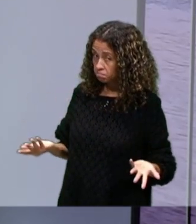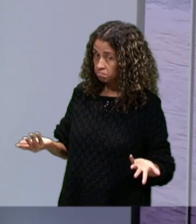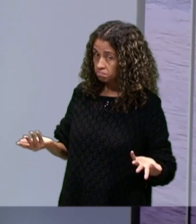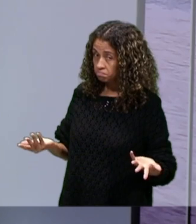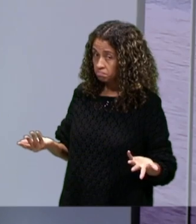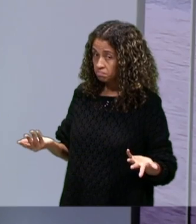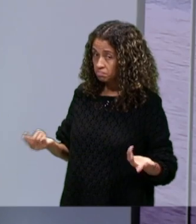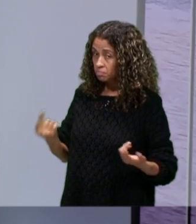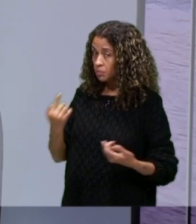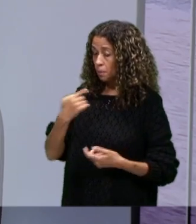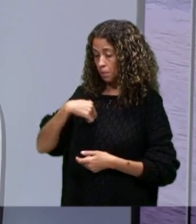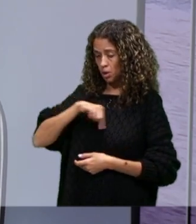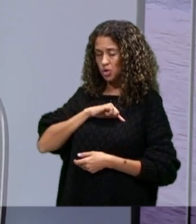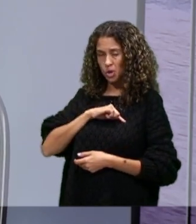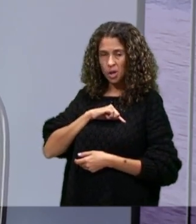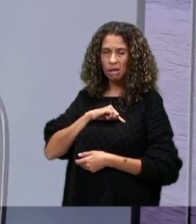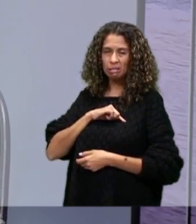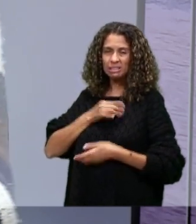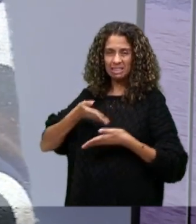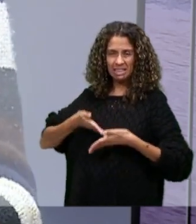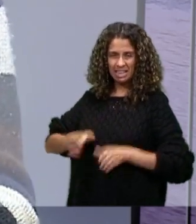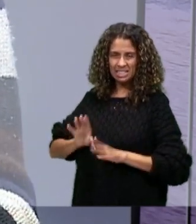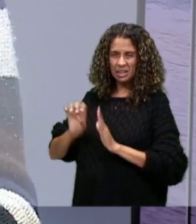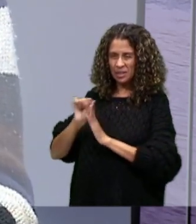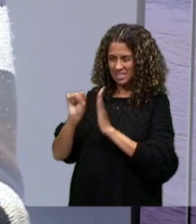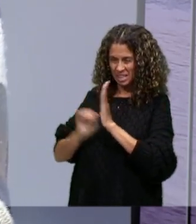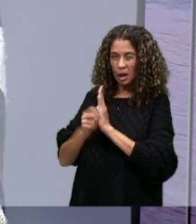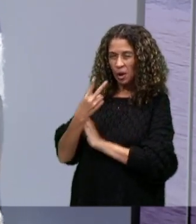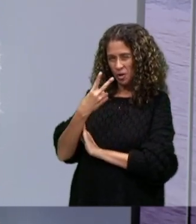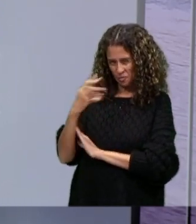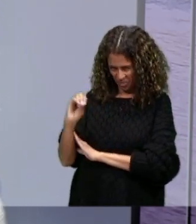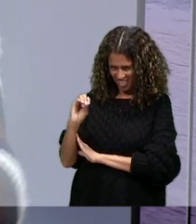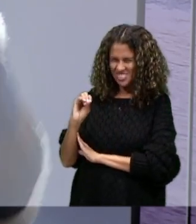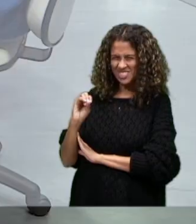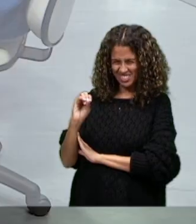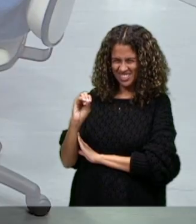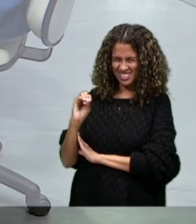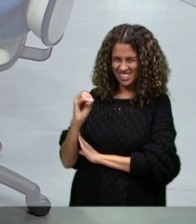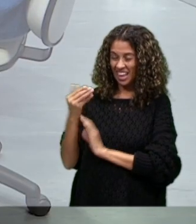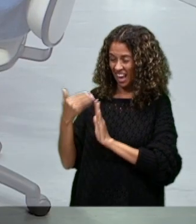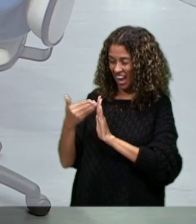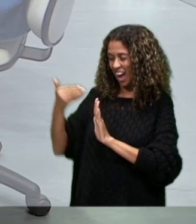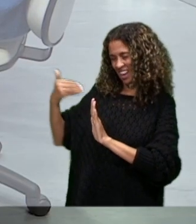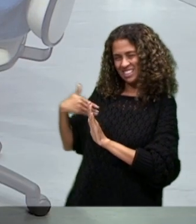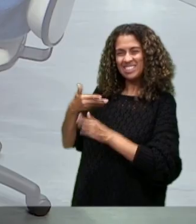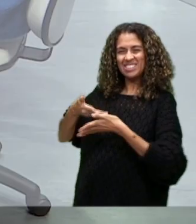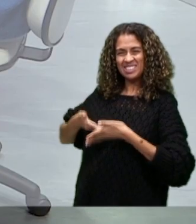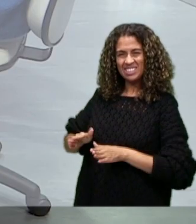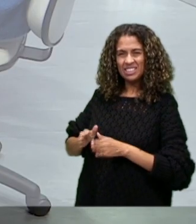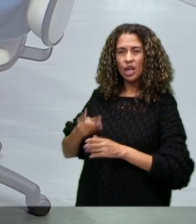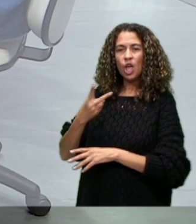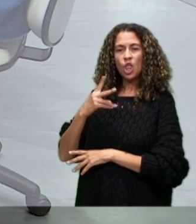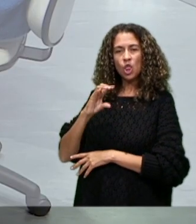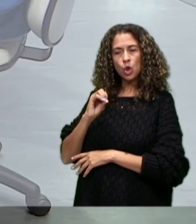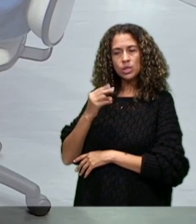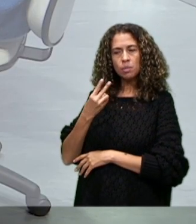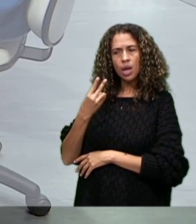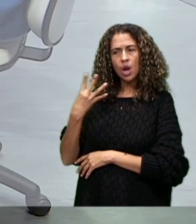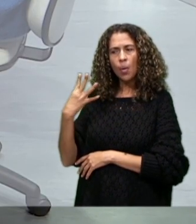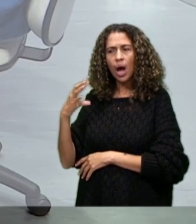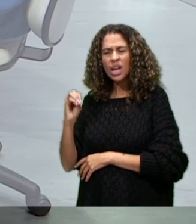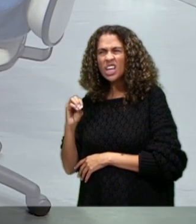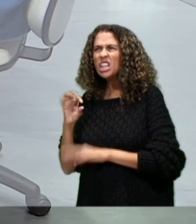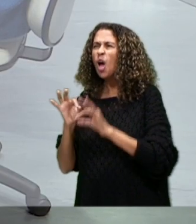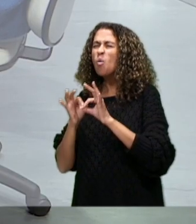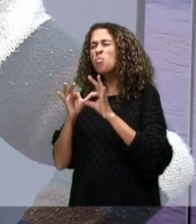dias, para nós que somos do século XX, né, que nascemos lá, nossa, 2040 é tão longe,